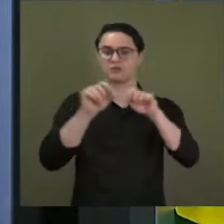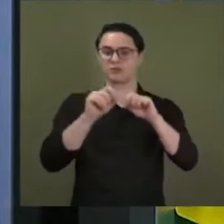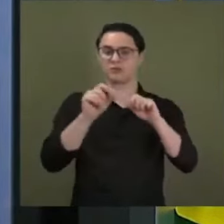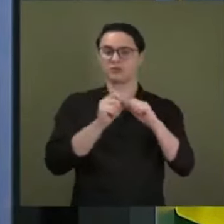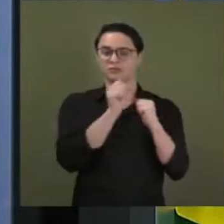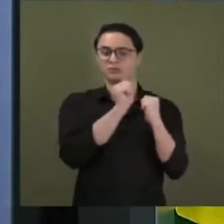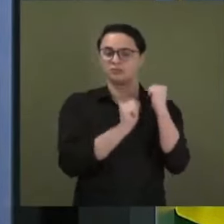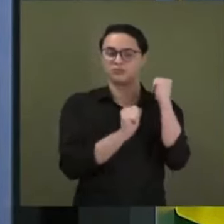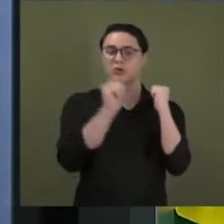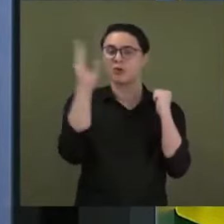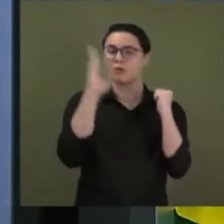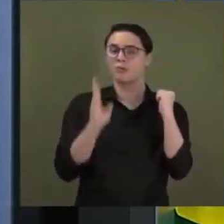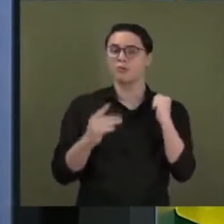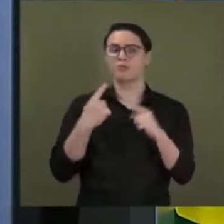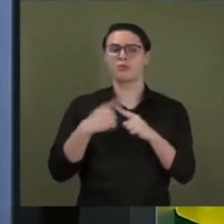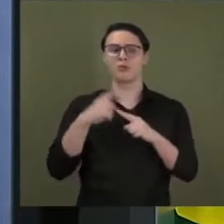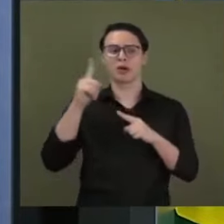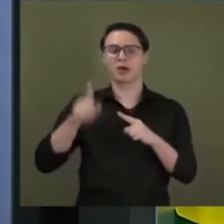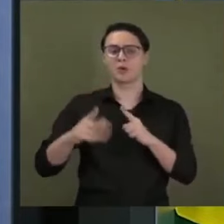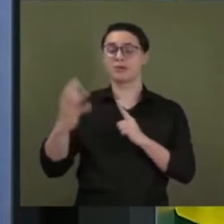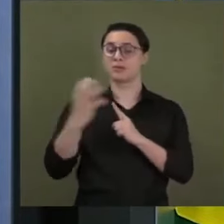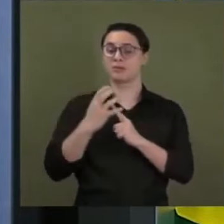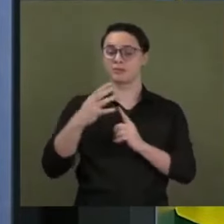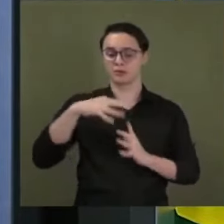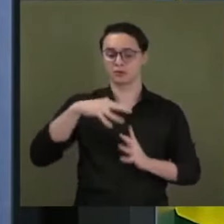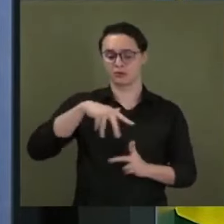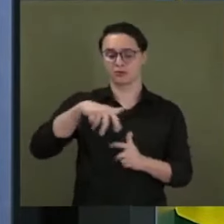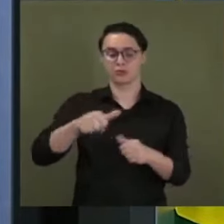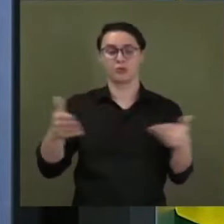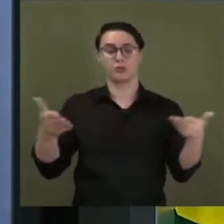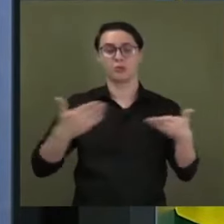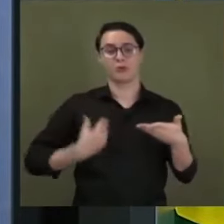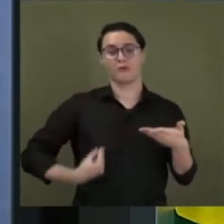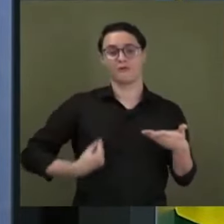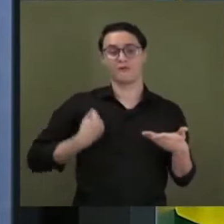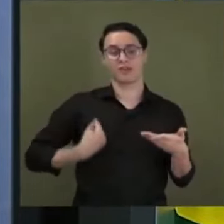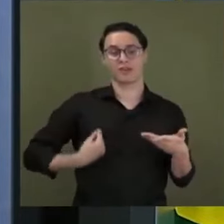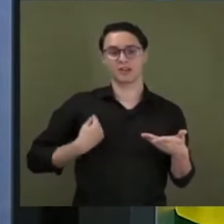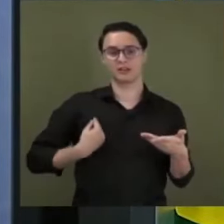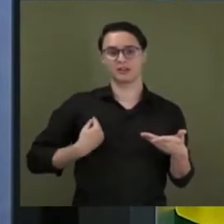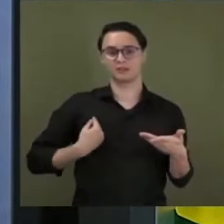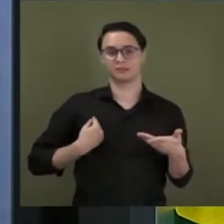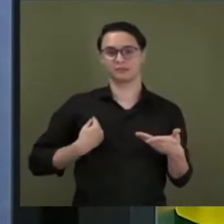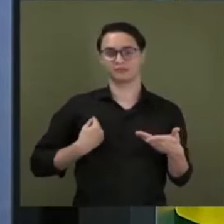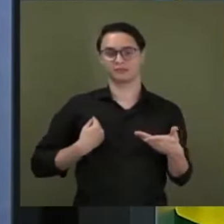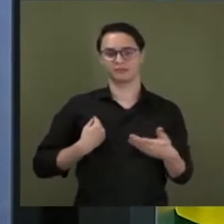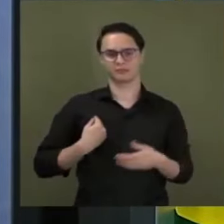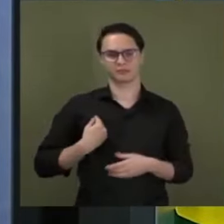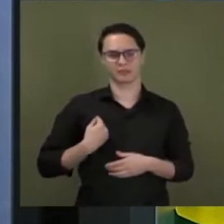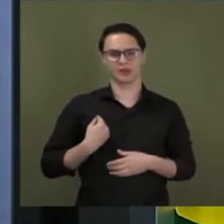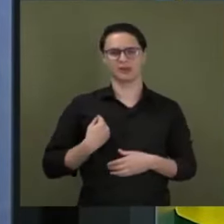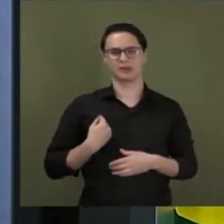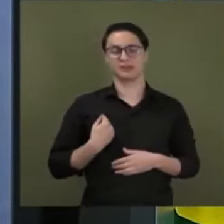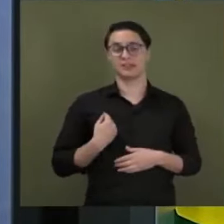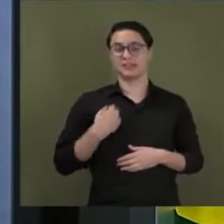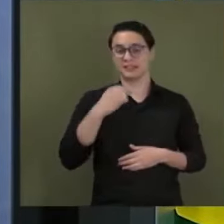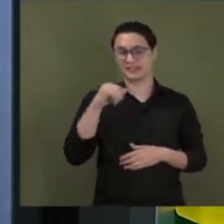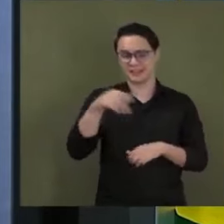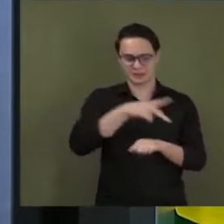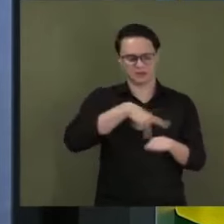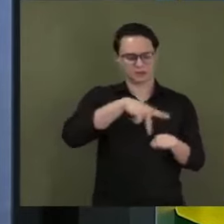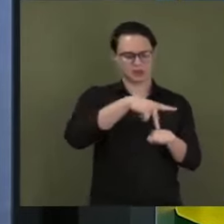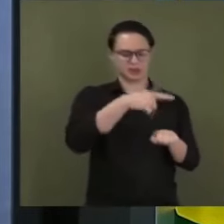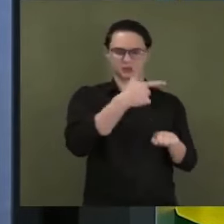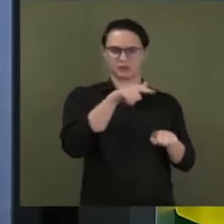reindustrialização no mundo hoje nesse mundo que nós estamos vivendo quem não tem autonomia soberania e segurança